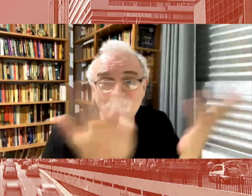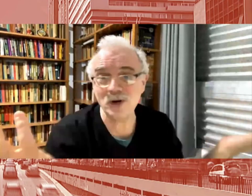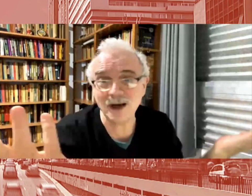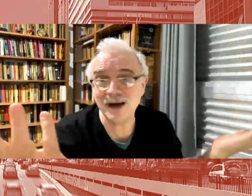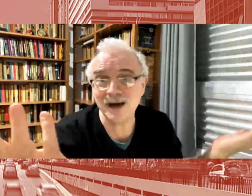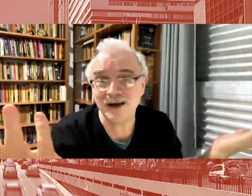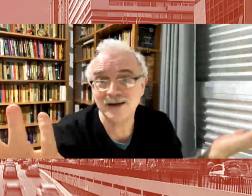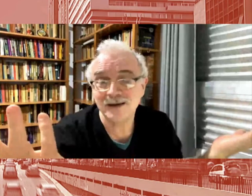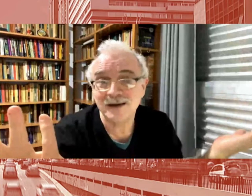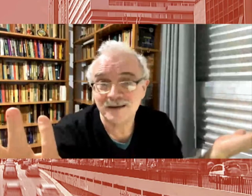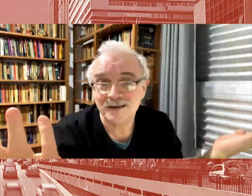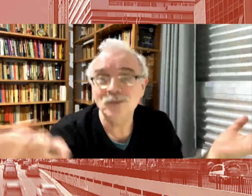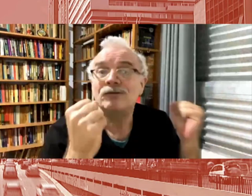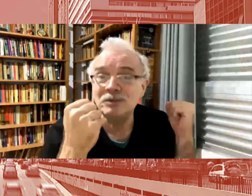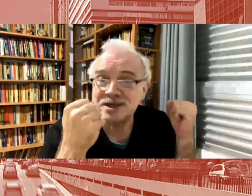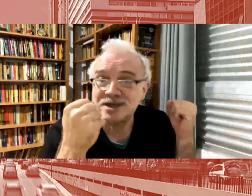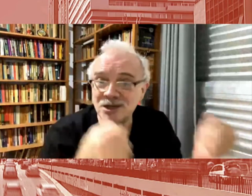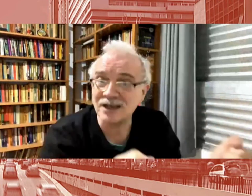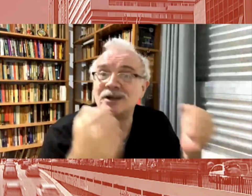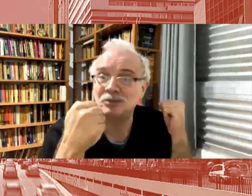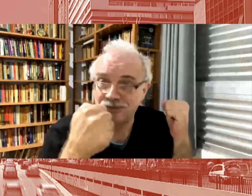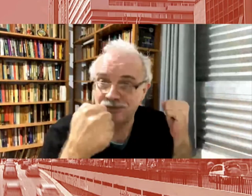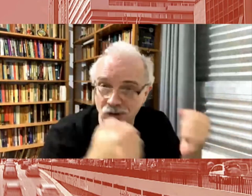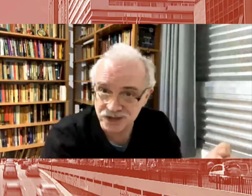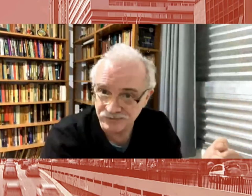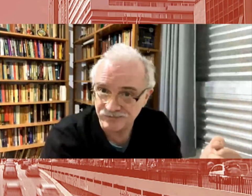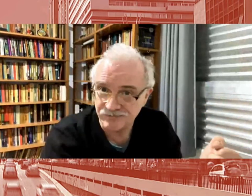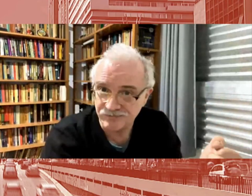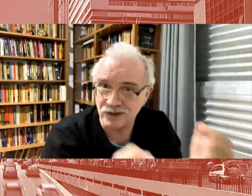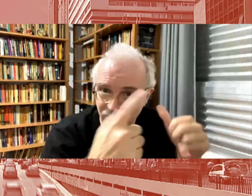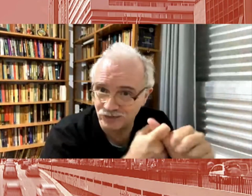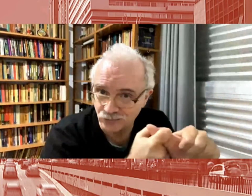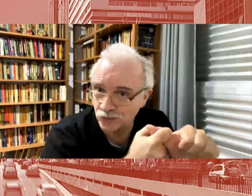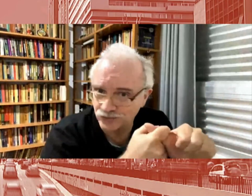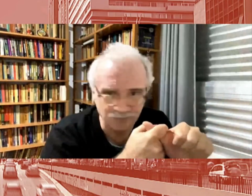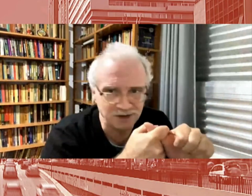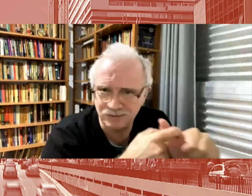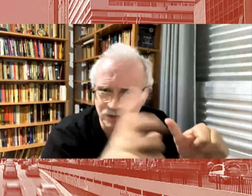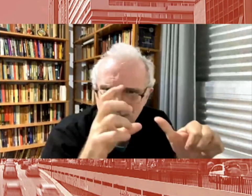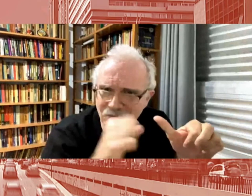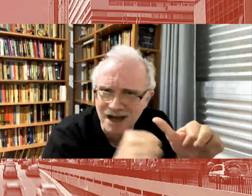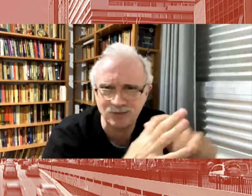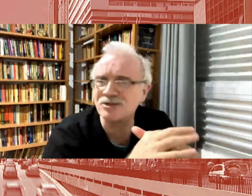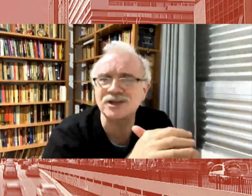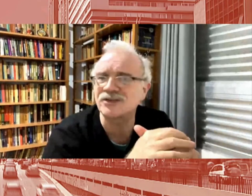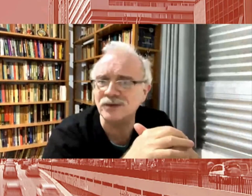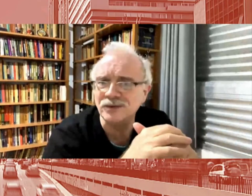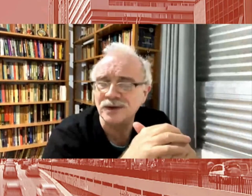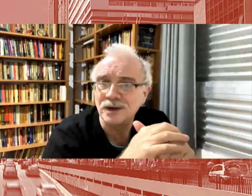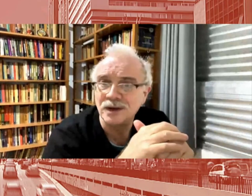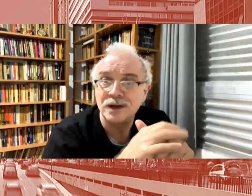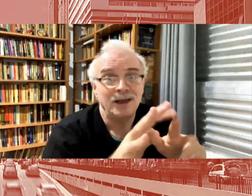tem como reclamar. Então, vamos insistir para que essa turma vote. Então, esse é um esforço: diminuir o máximo a